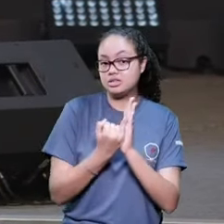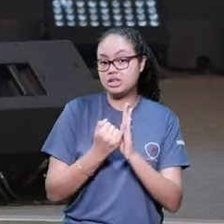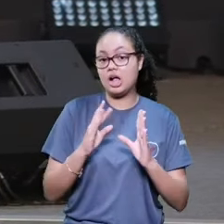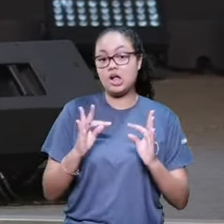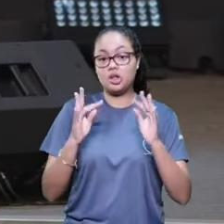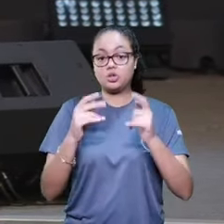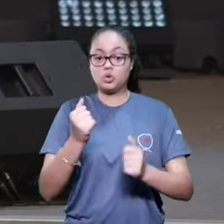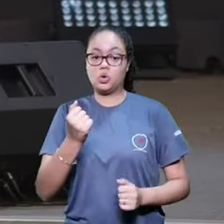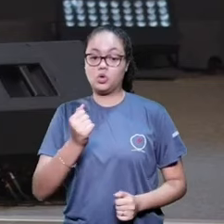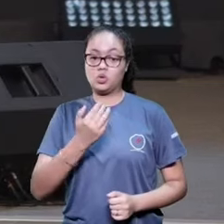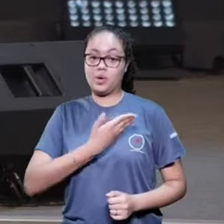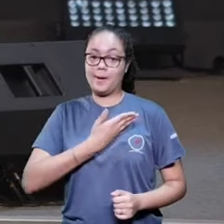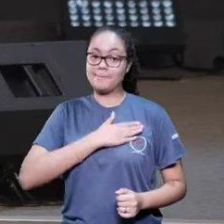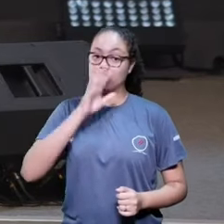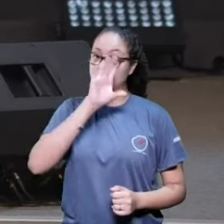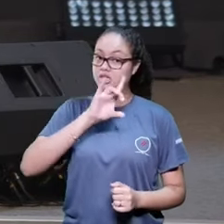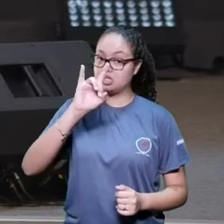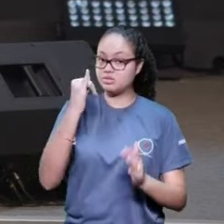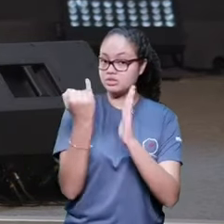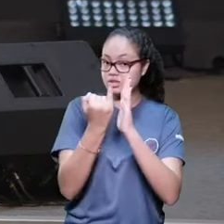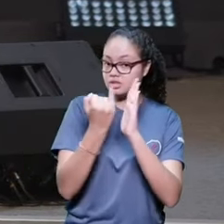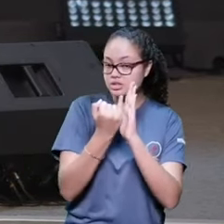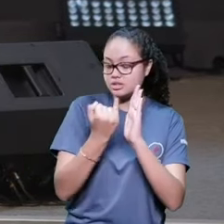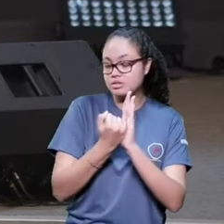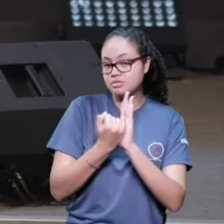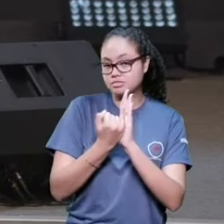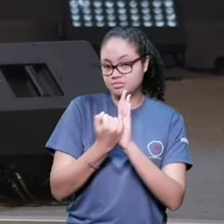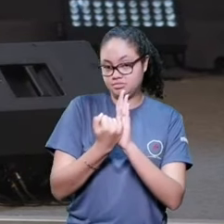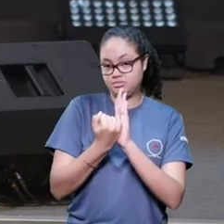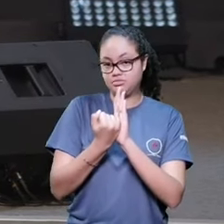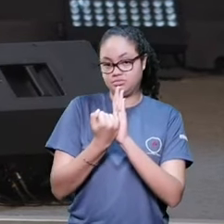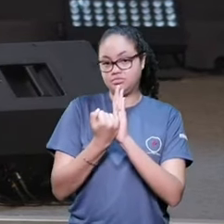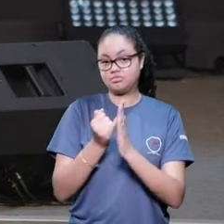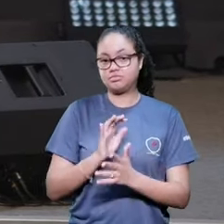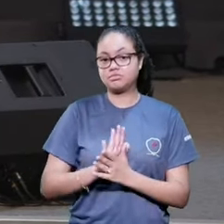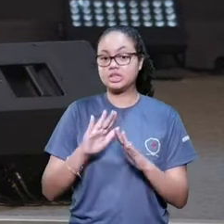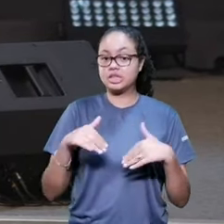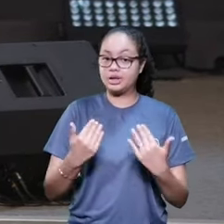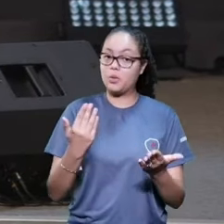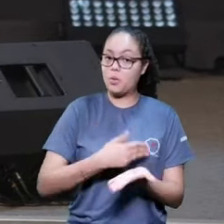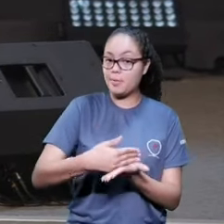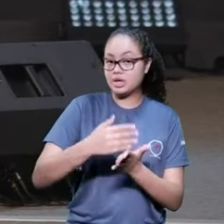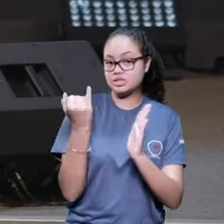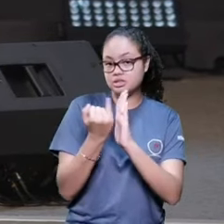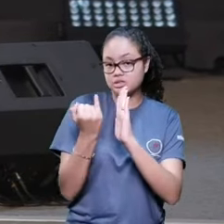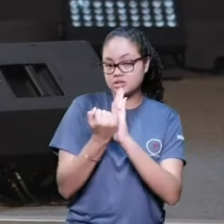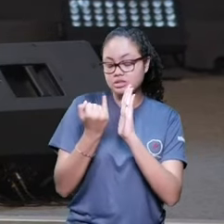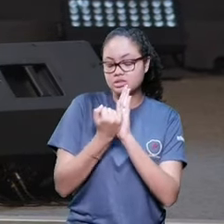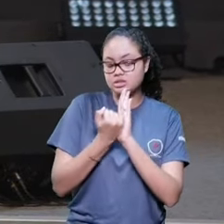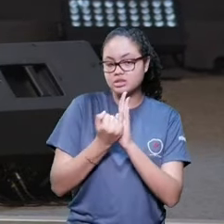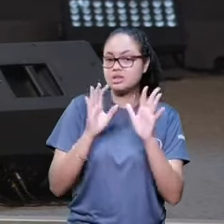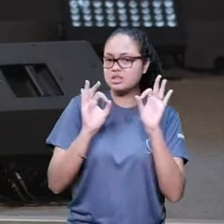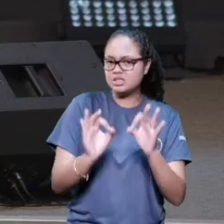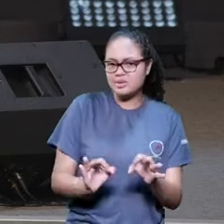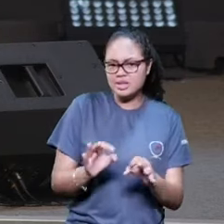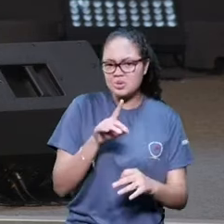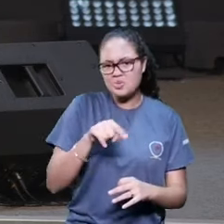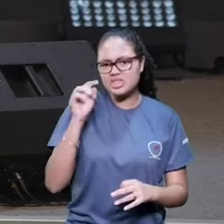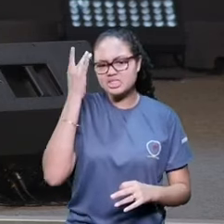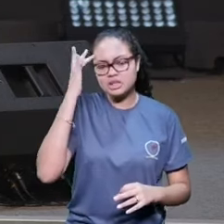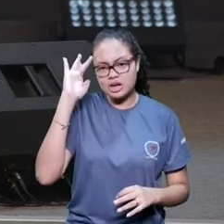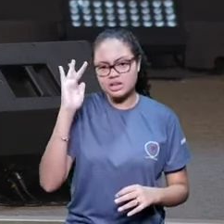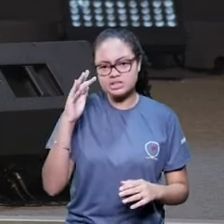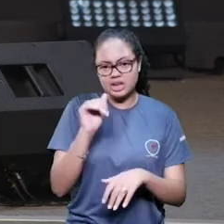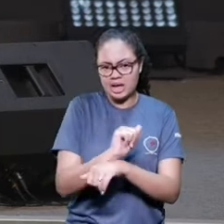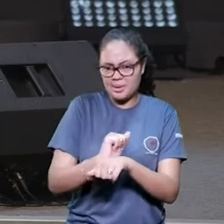Deus é um intercessor. Não é? E ele começa a interceder. Agora, sinceramente, olha para cá. Você acha